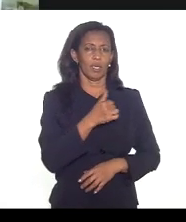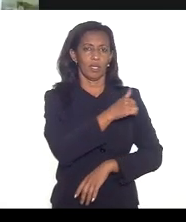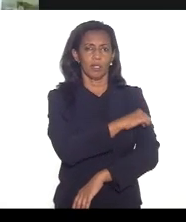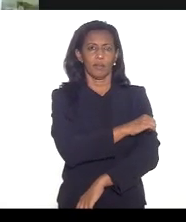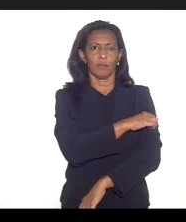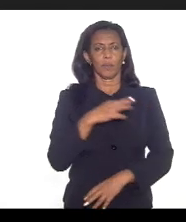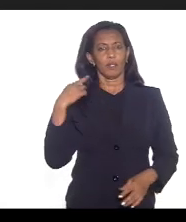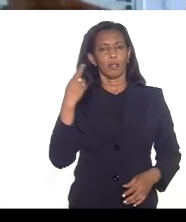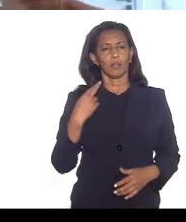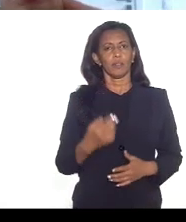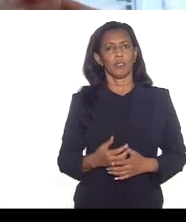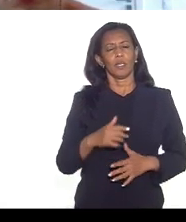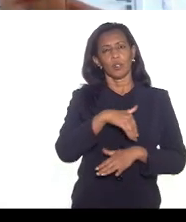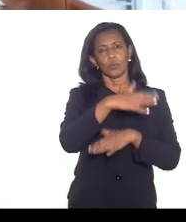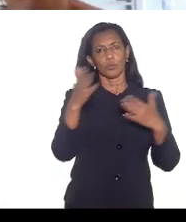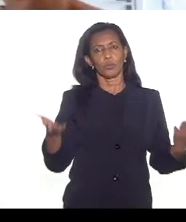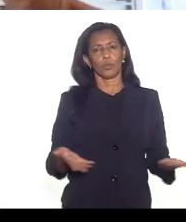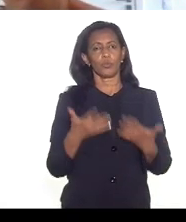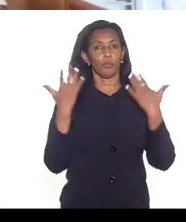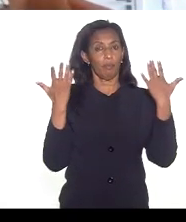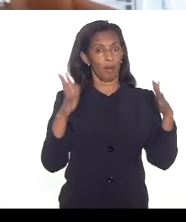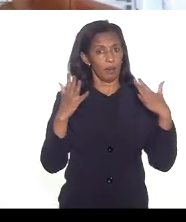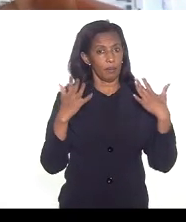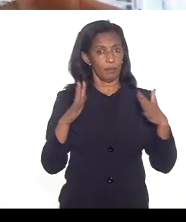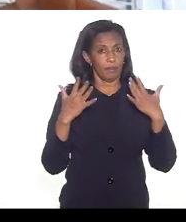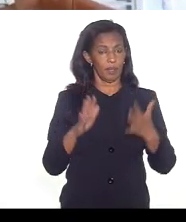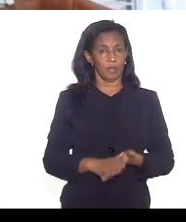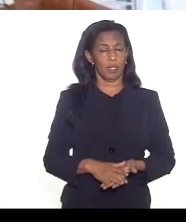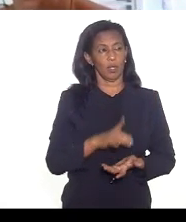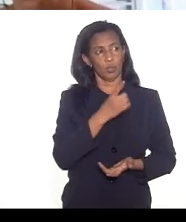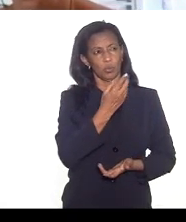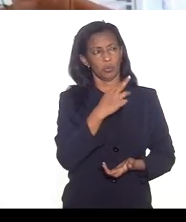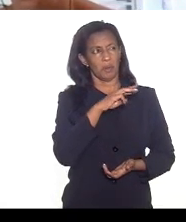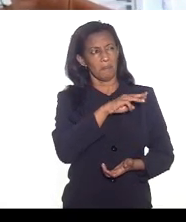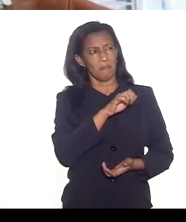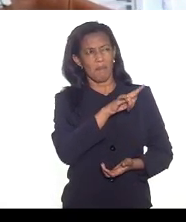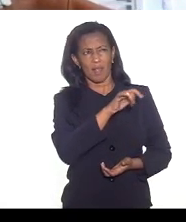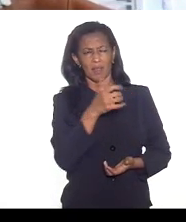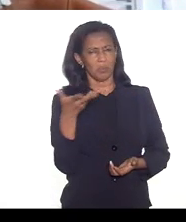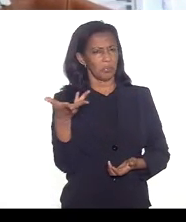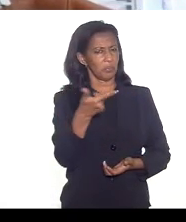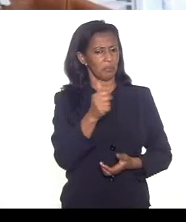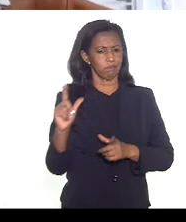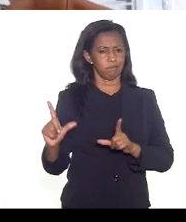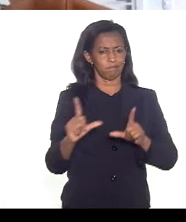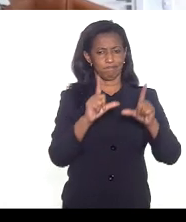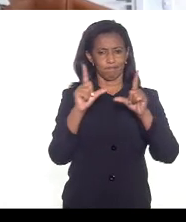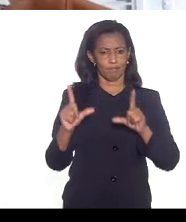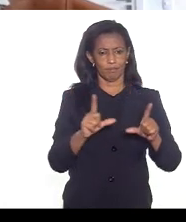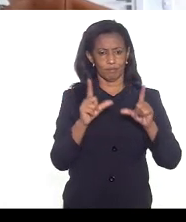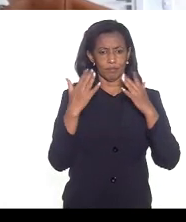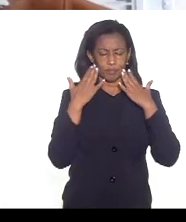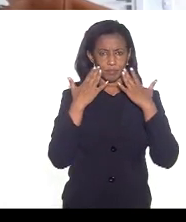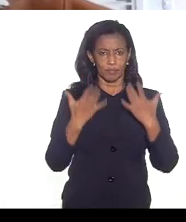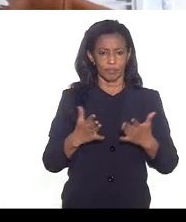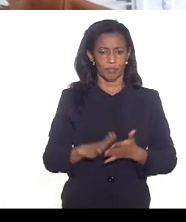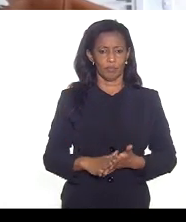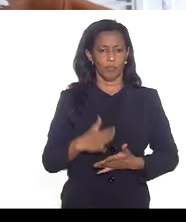Rejane e demais presentes parabenizar no Doutora melania pela excelente apresentação